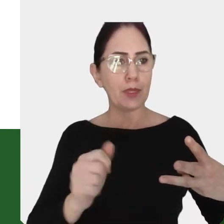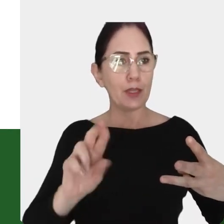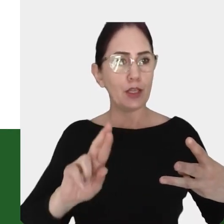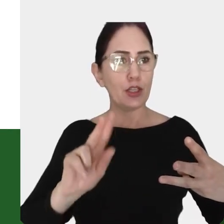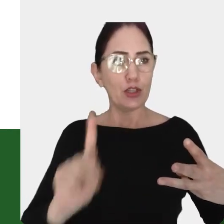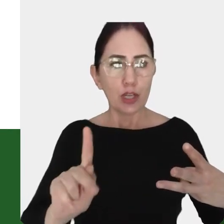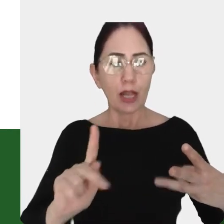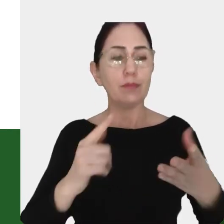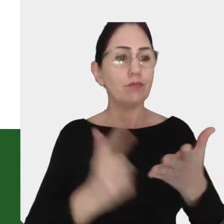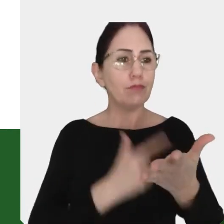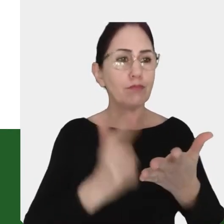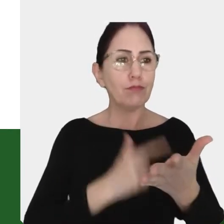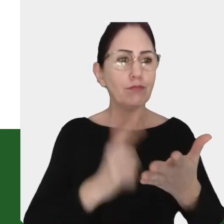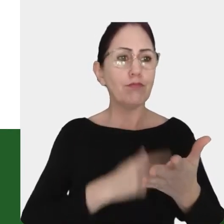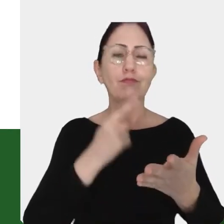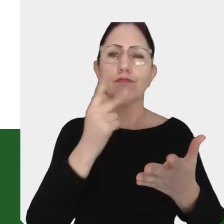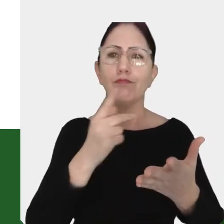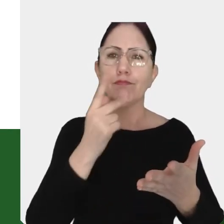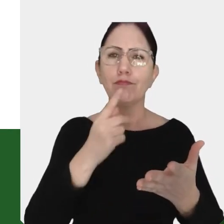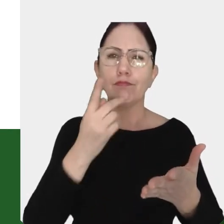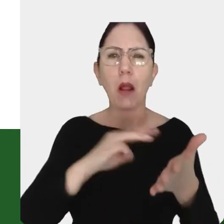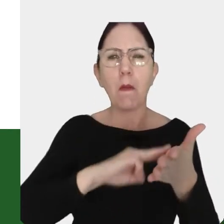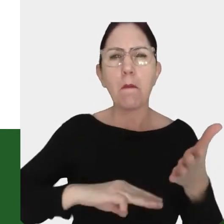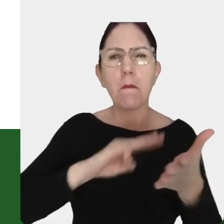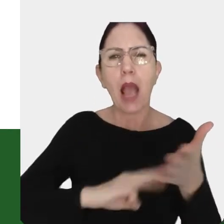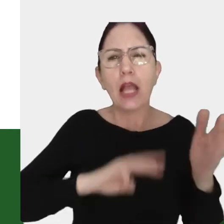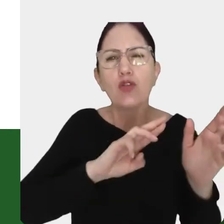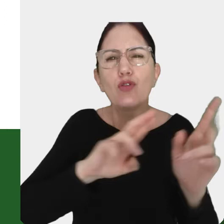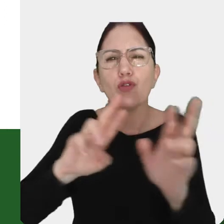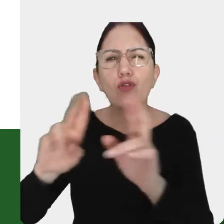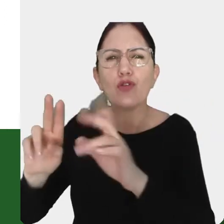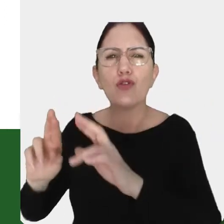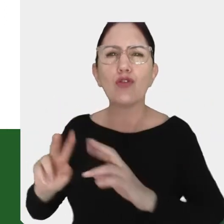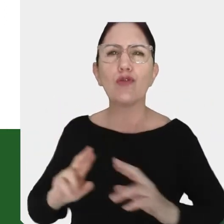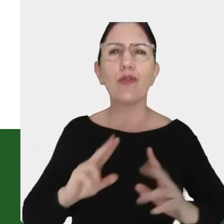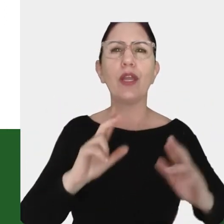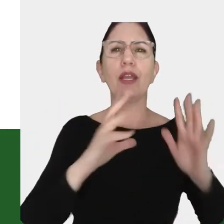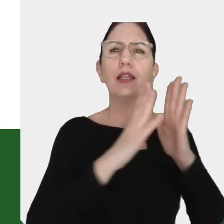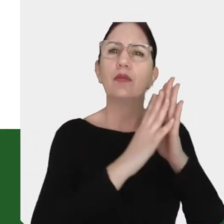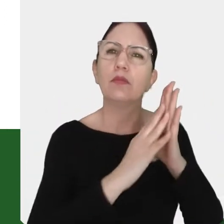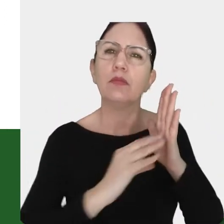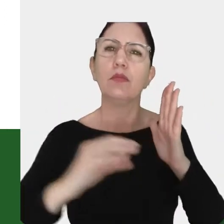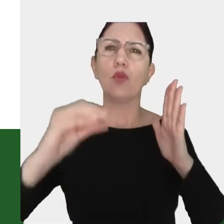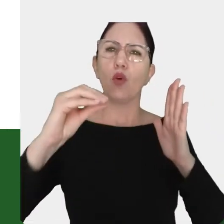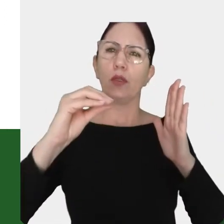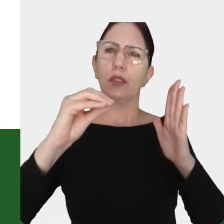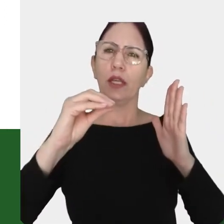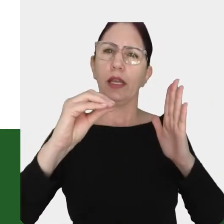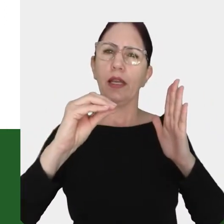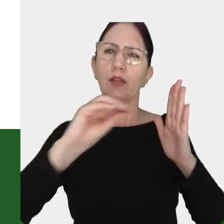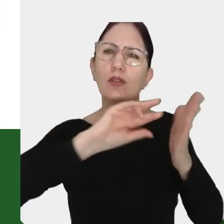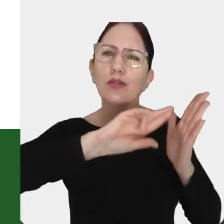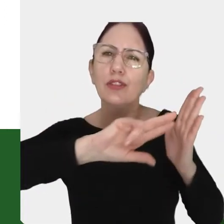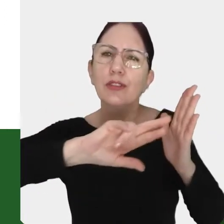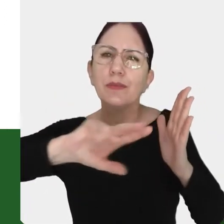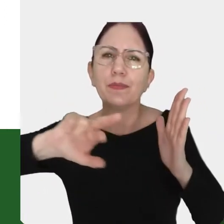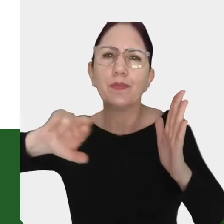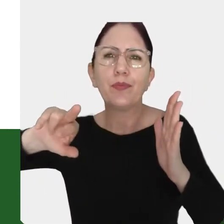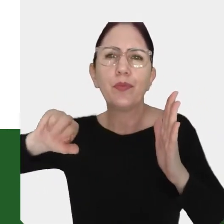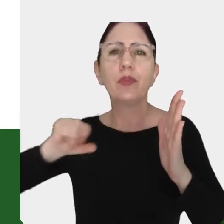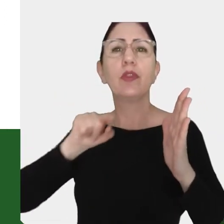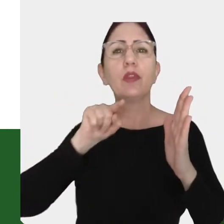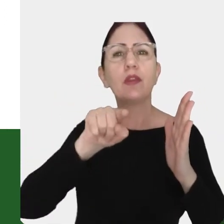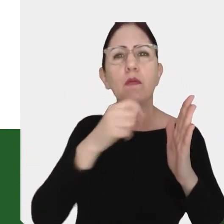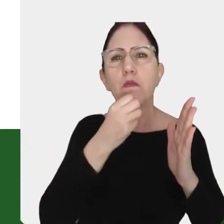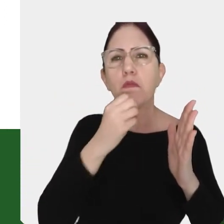Elas têm esse livro, Design de Interação, além da interação homem-computador. Traz vários métodos, modelos,